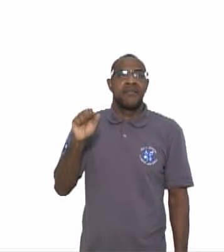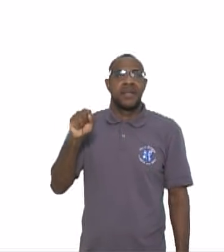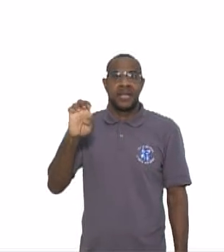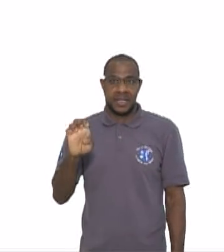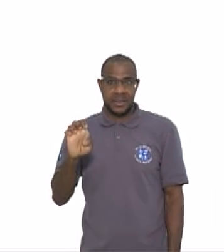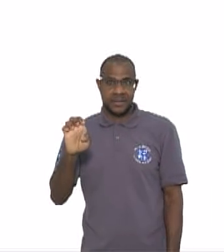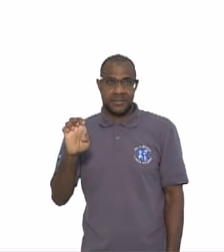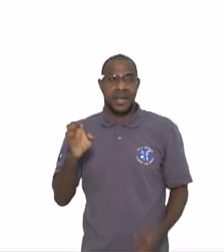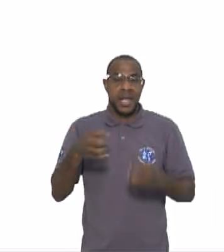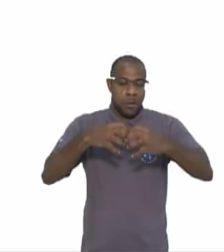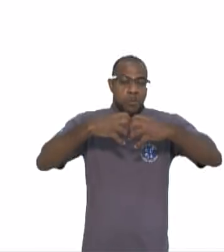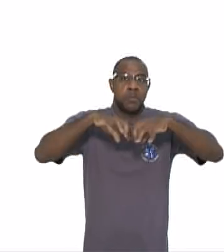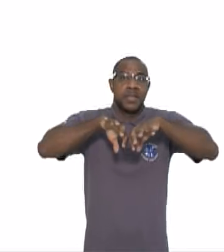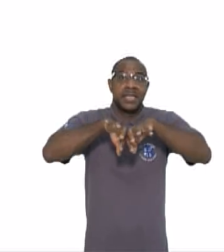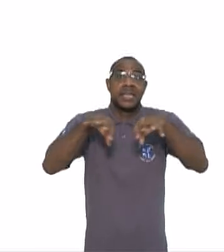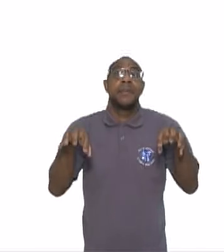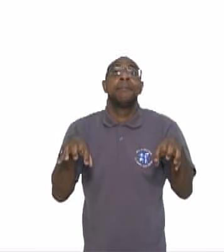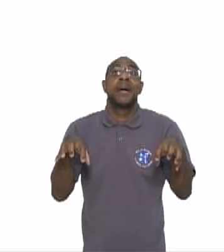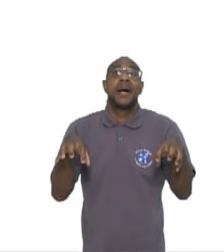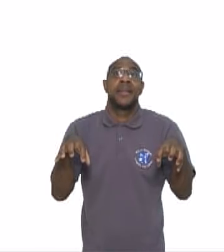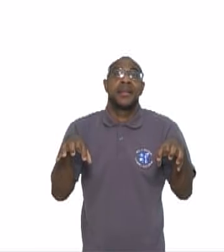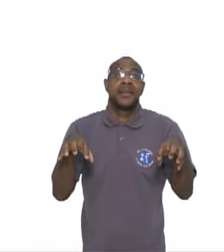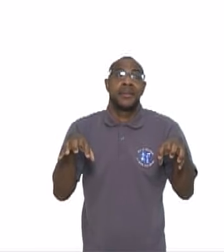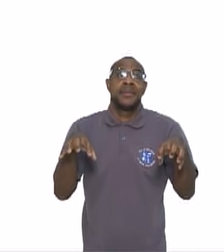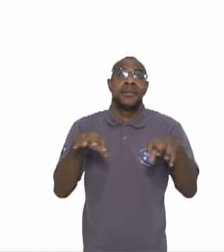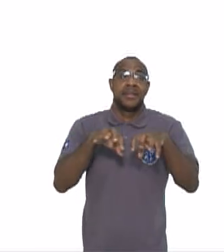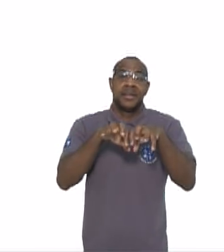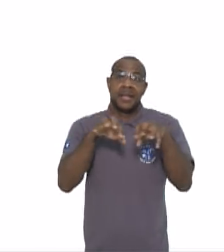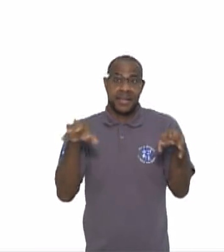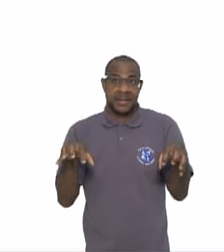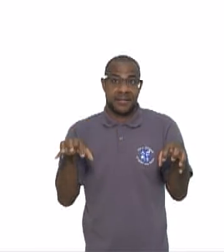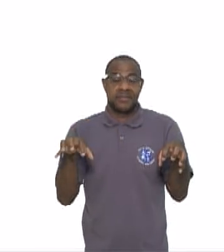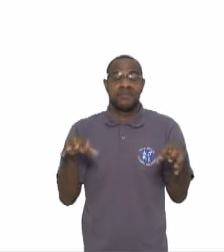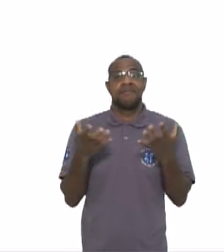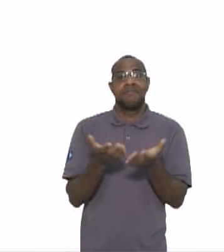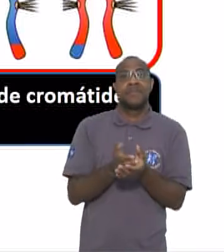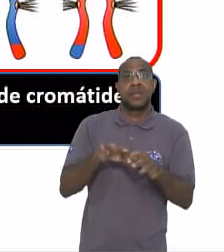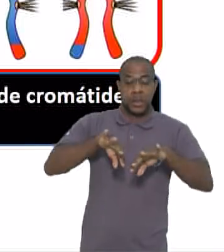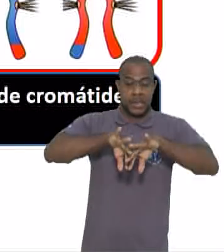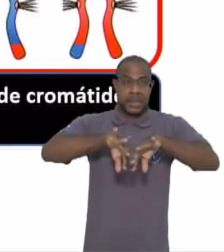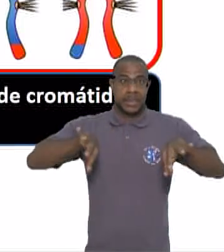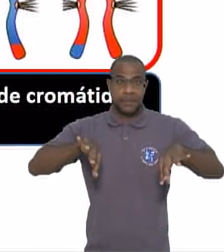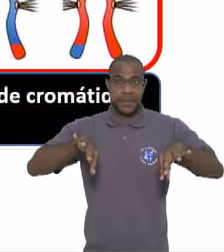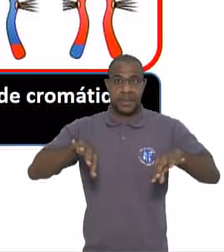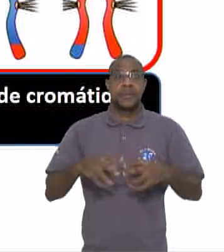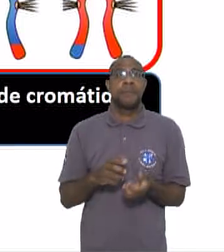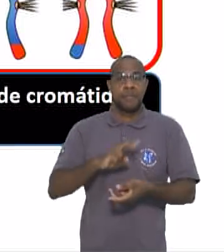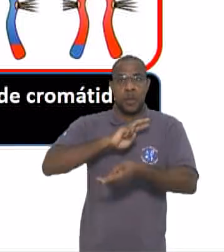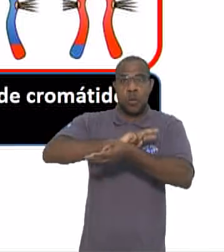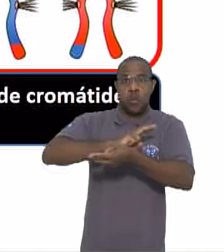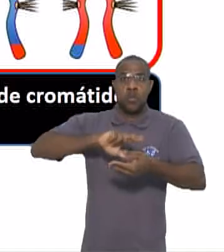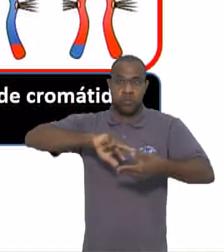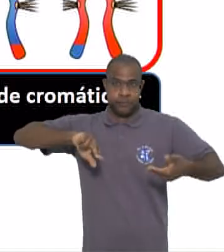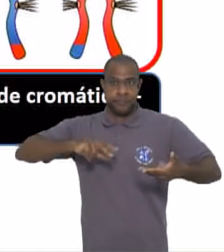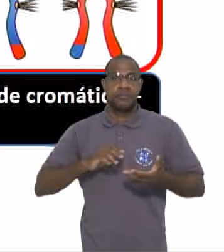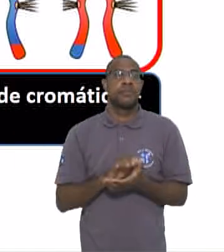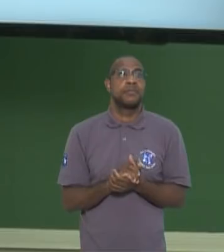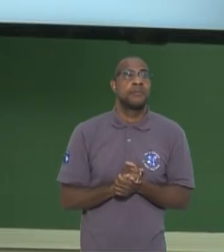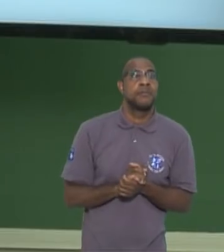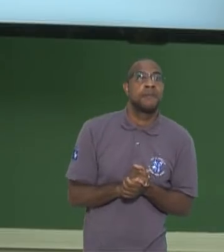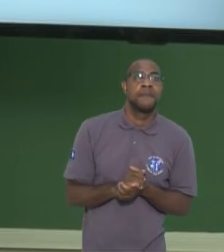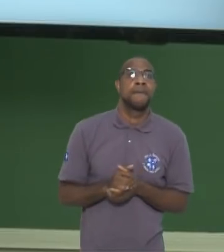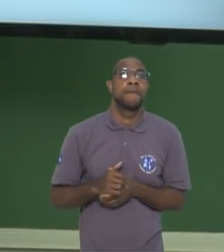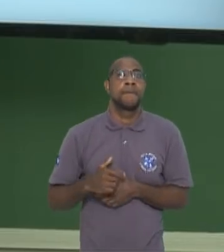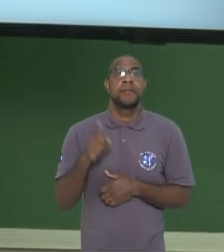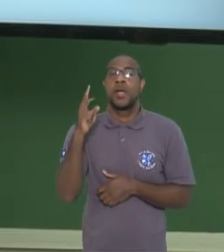separação. Anáfase 1, separação dos cromossomos homólogos. Anáfase 2, separação das cromátides irmãs, certo? Então aqui está mostrando